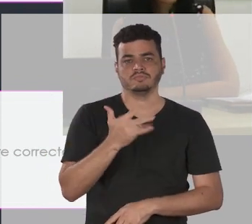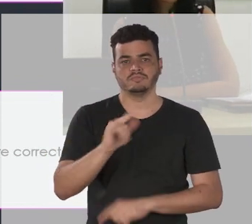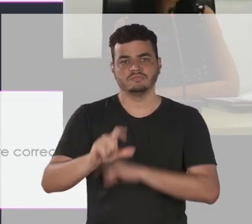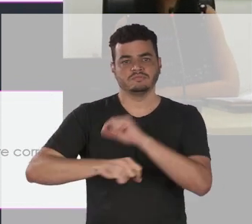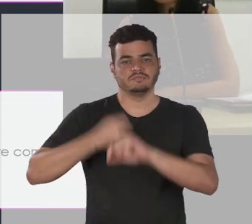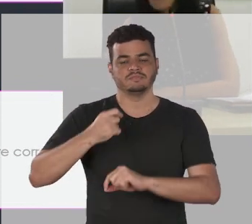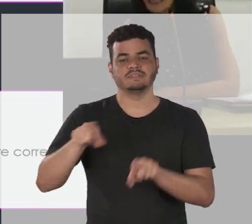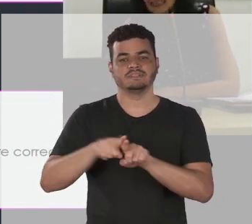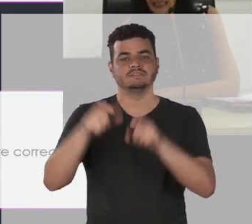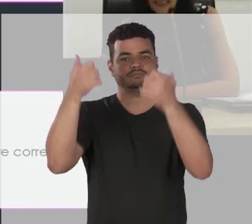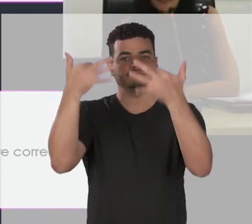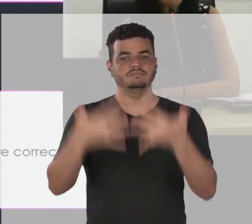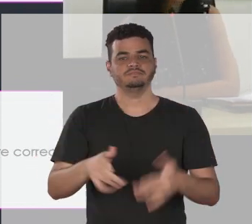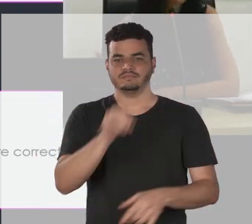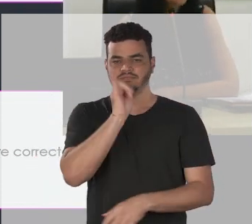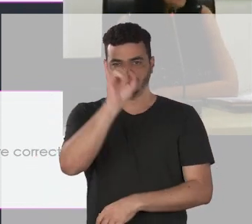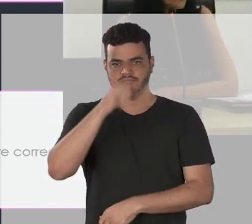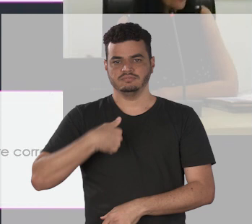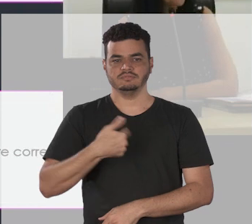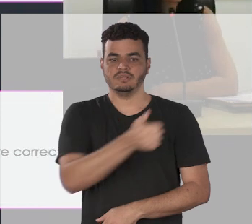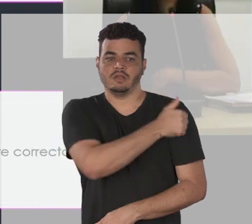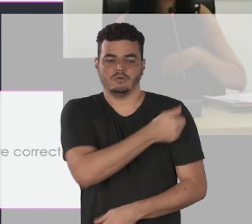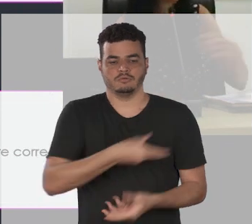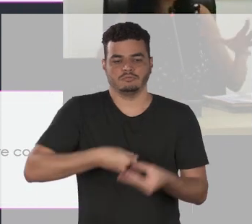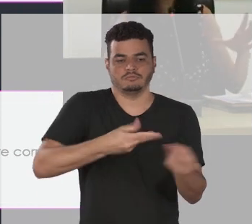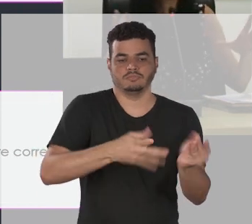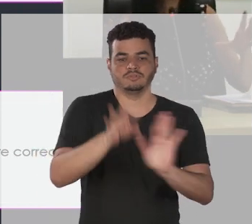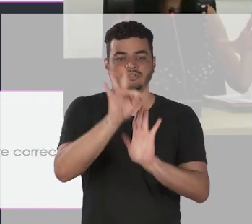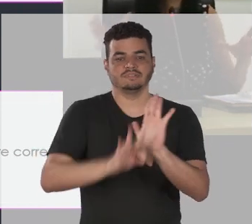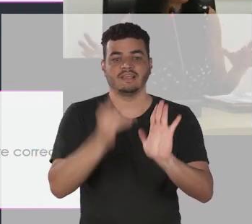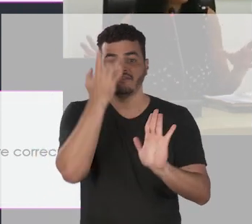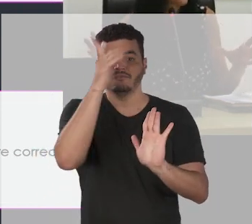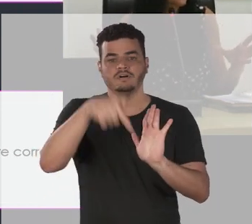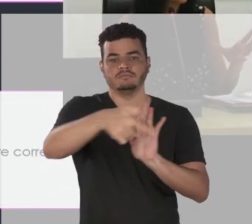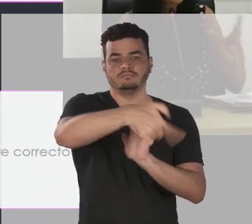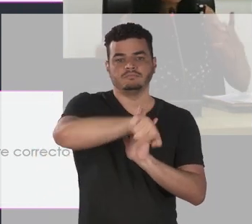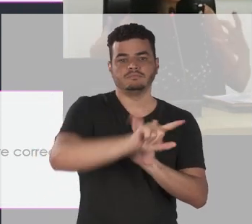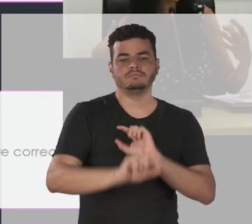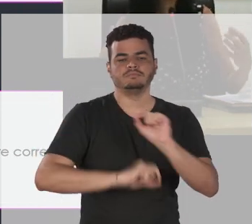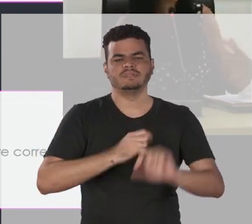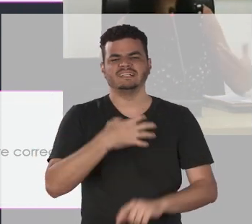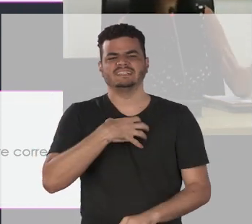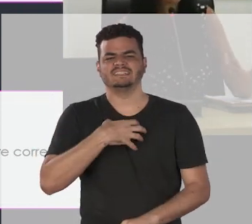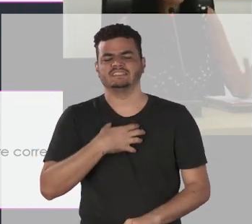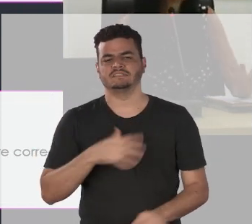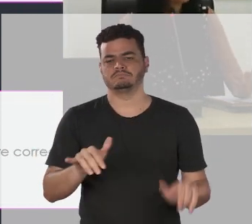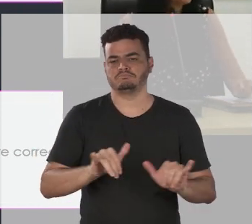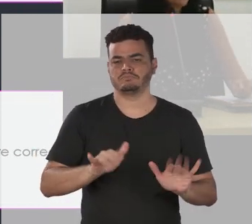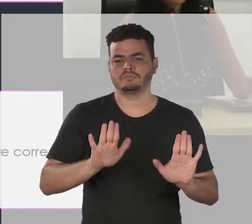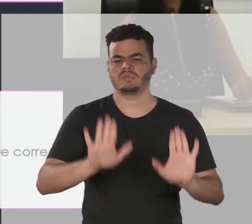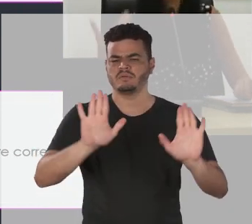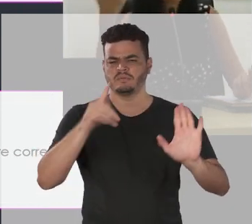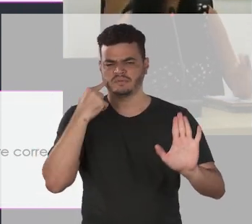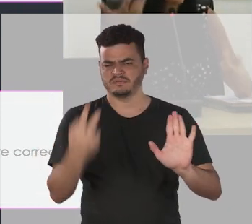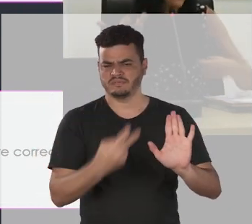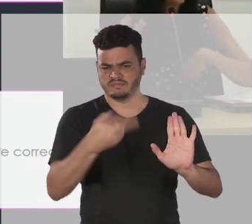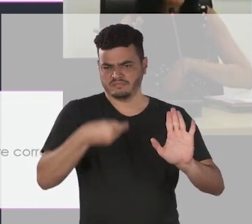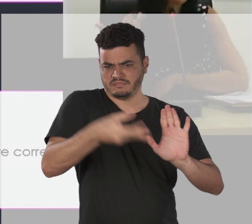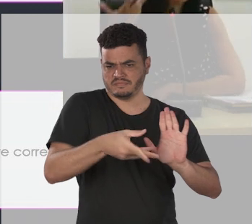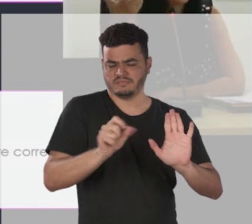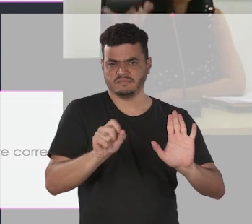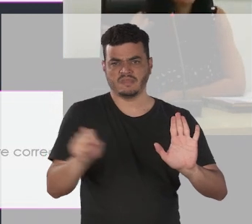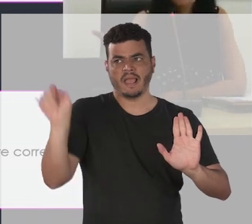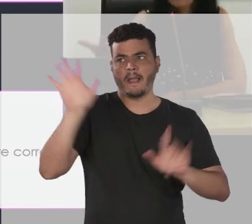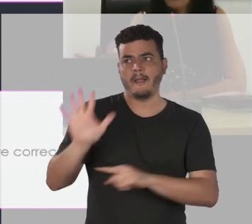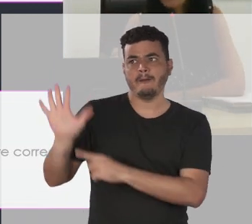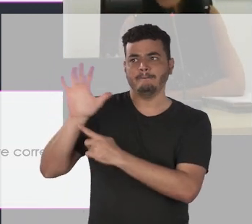que nós vamos depois retomar, é de claro, da textos fáceis, monódicos, como para as crianças não entendam,